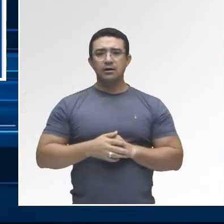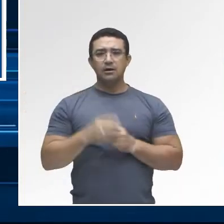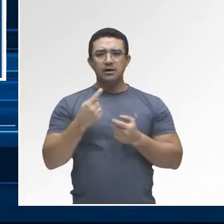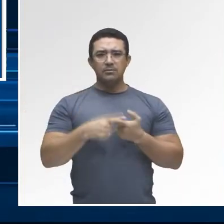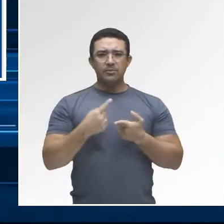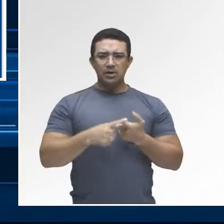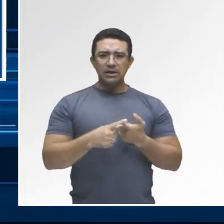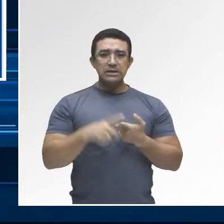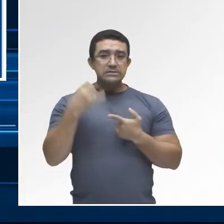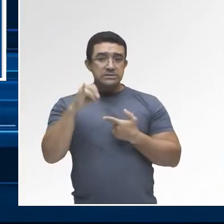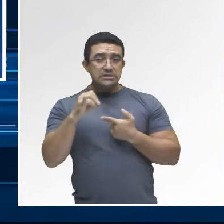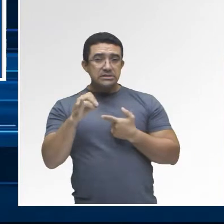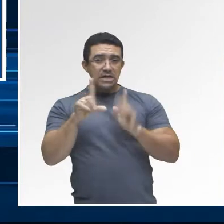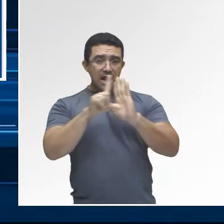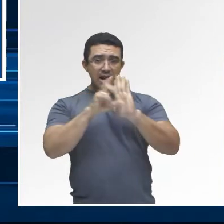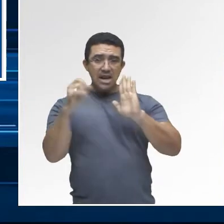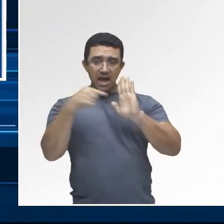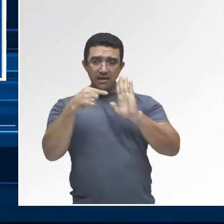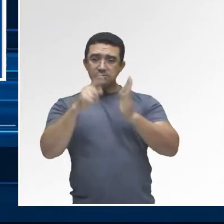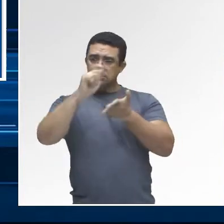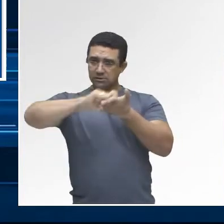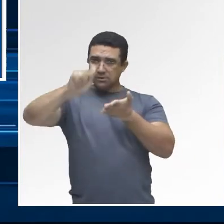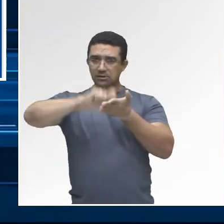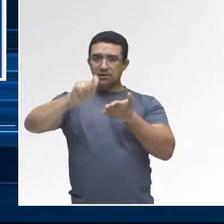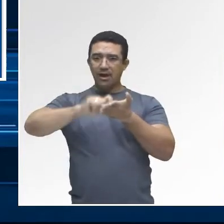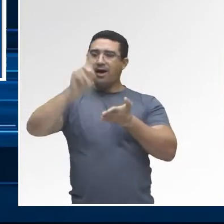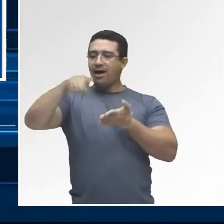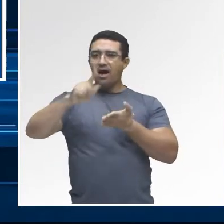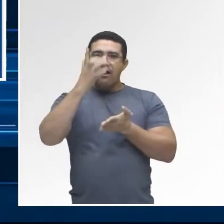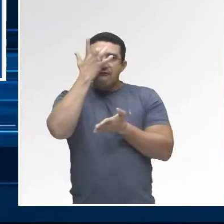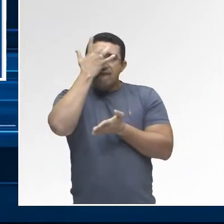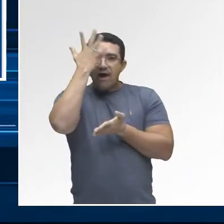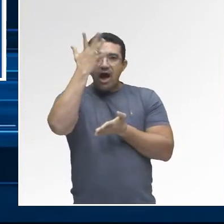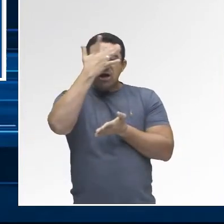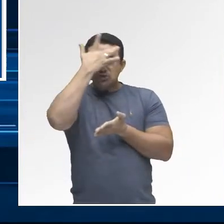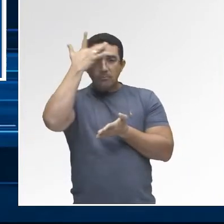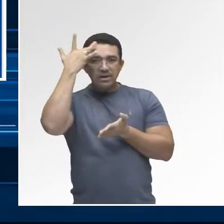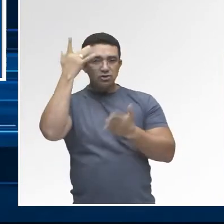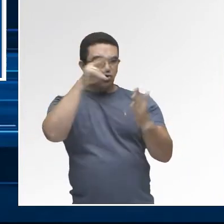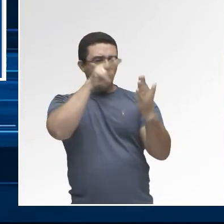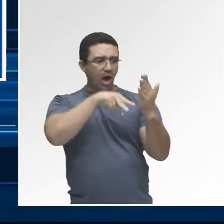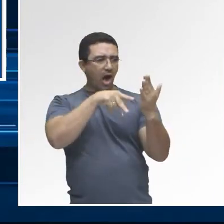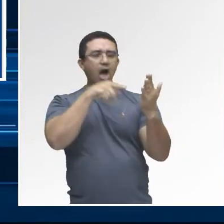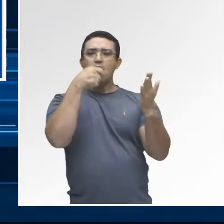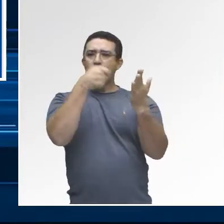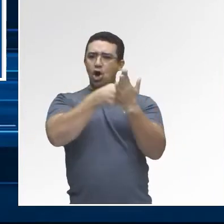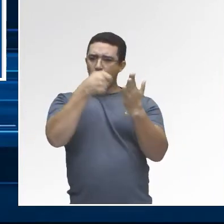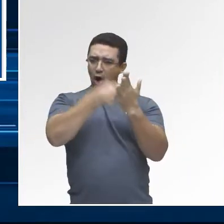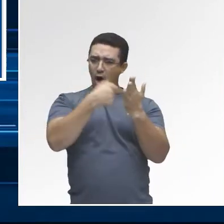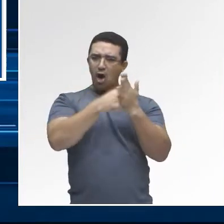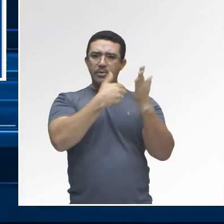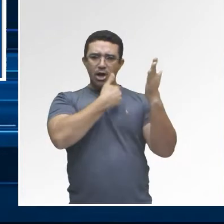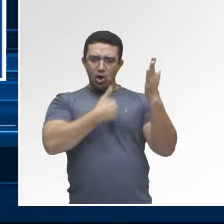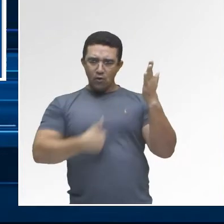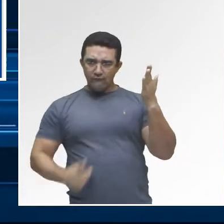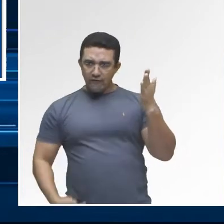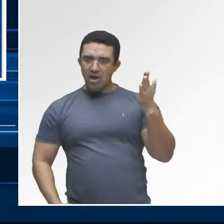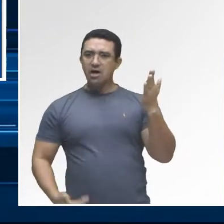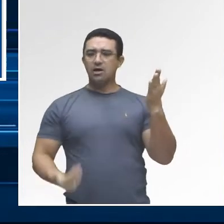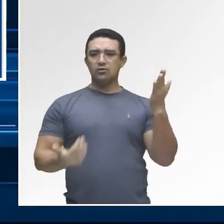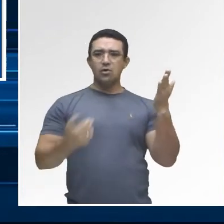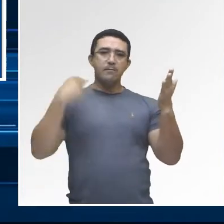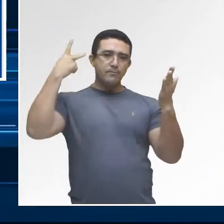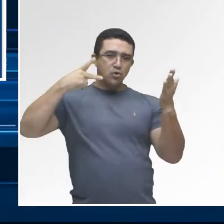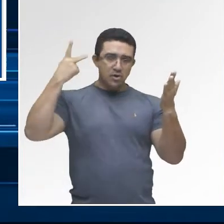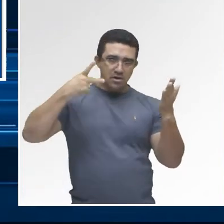elas são escritas, fica mais fácil para que a população cobre dos governantes a sua